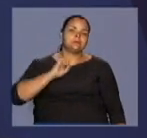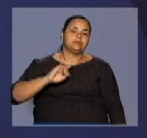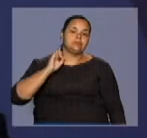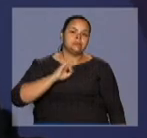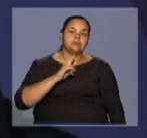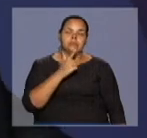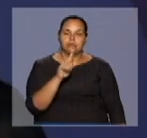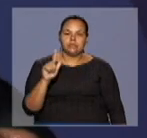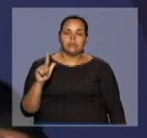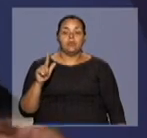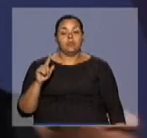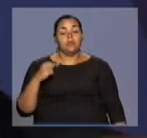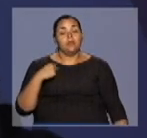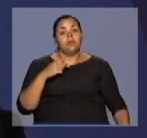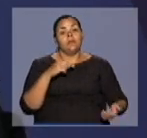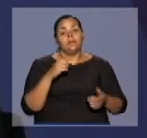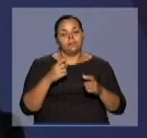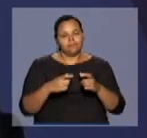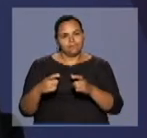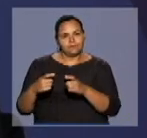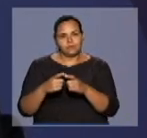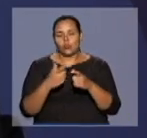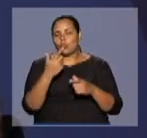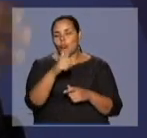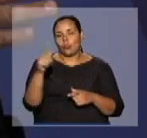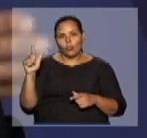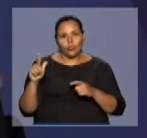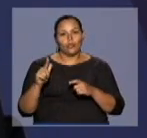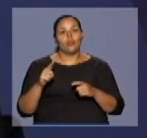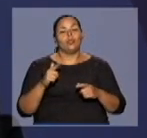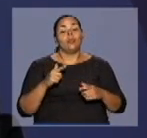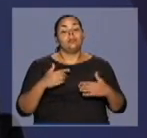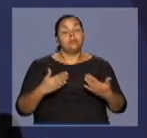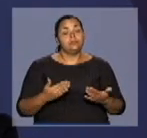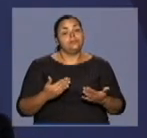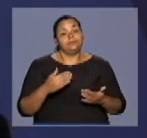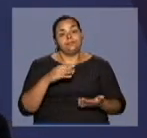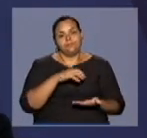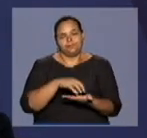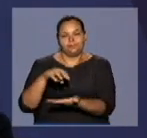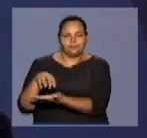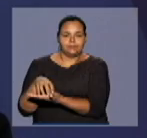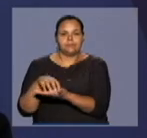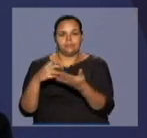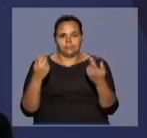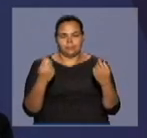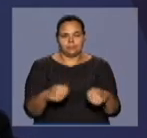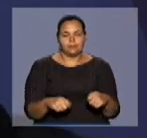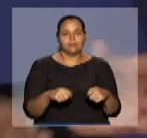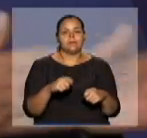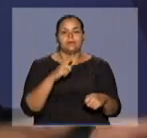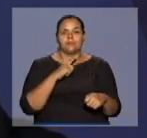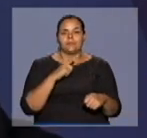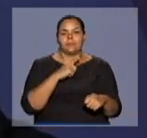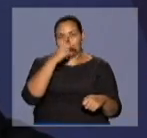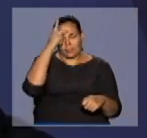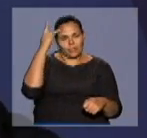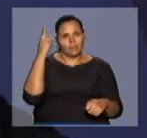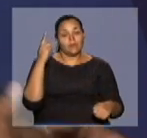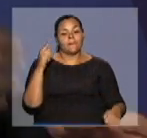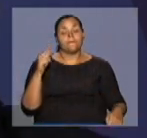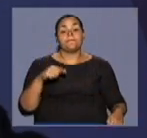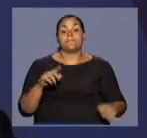Gerais também, é descentralizar e abrir outros pontos, outros institutos capazes, que têm